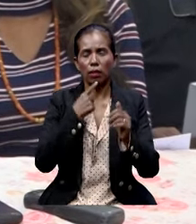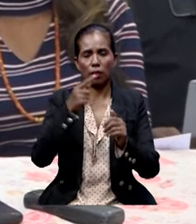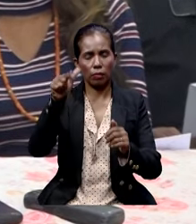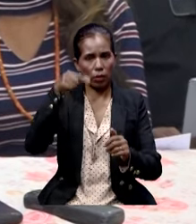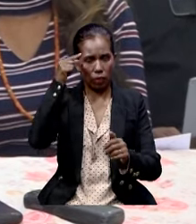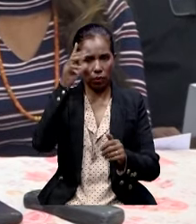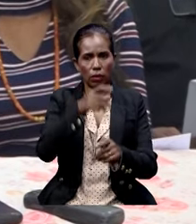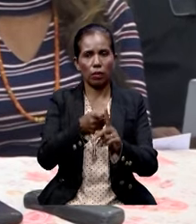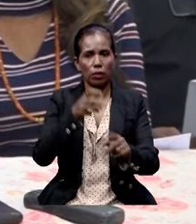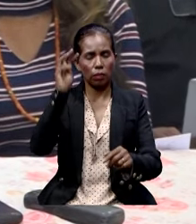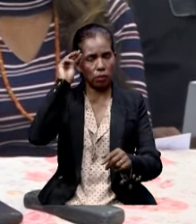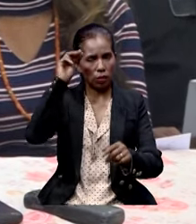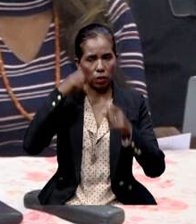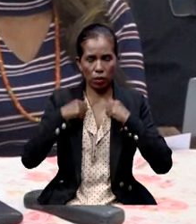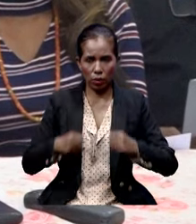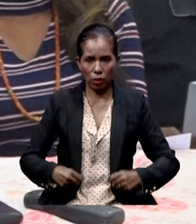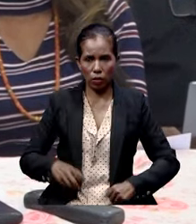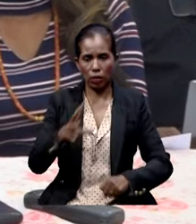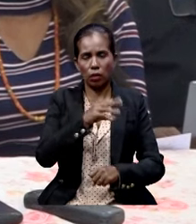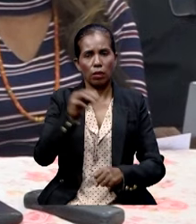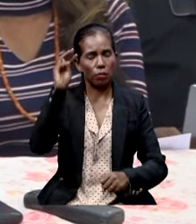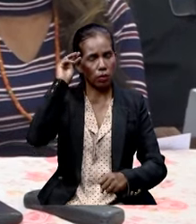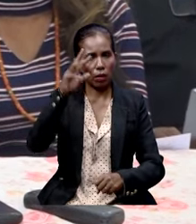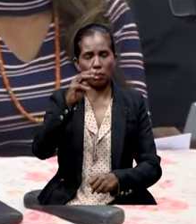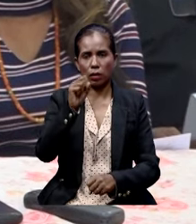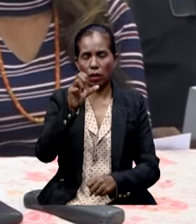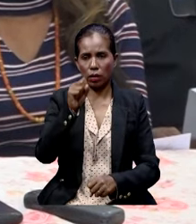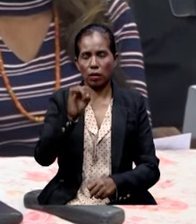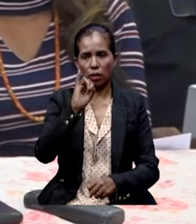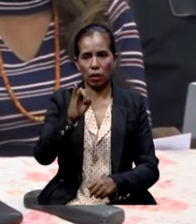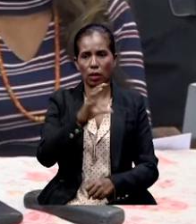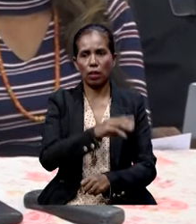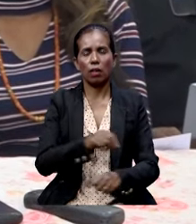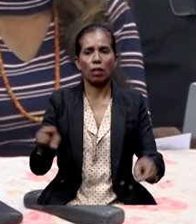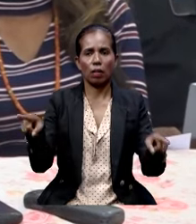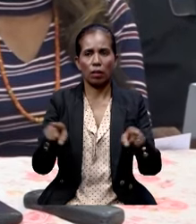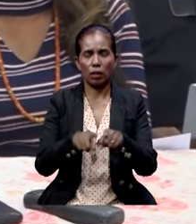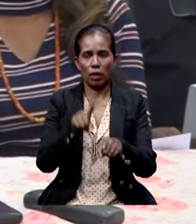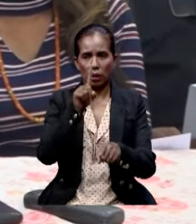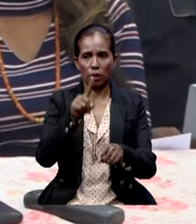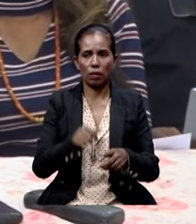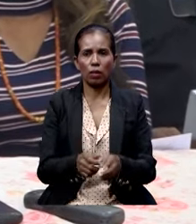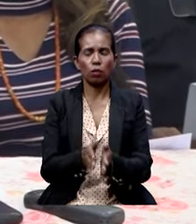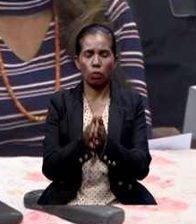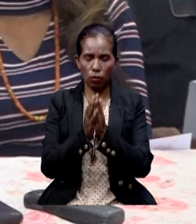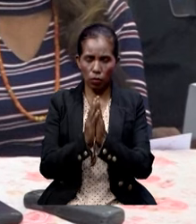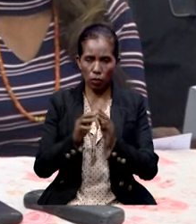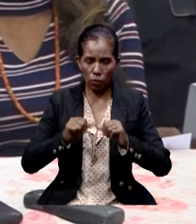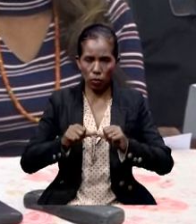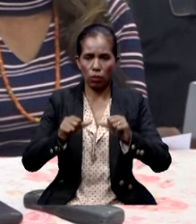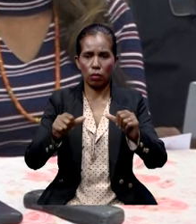governo lihusi Ministério Saúde no Ministério Solidariedade Social no Inclusão, MAC. Ida, husu atu kontunia